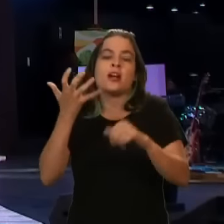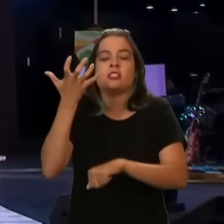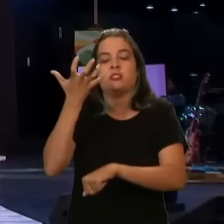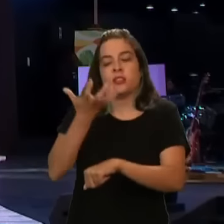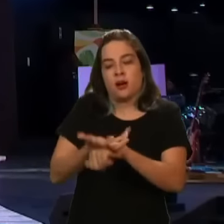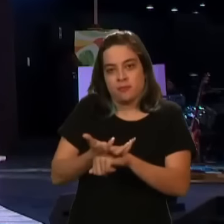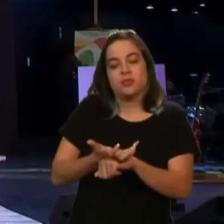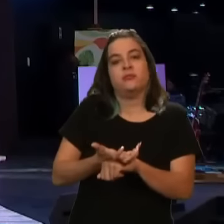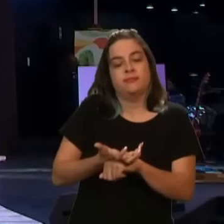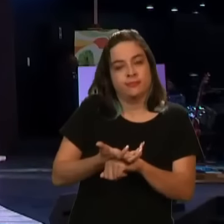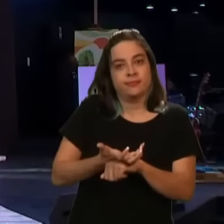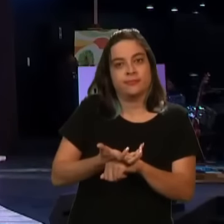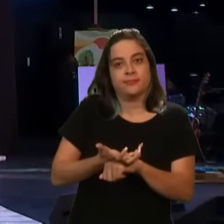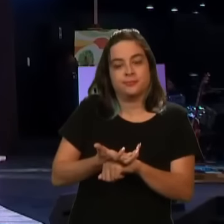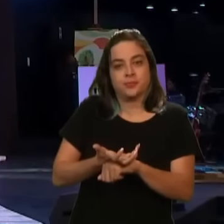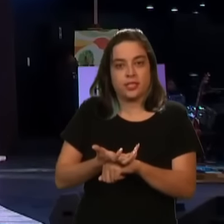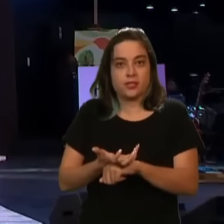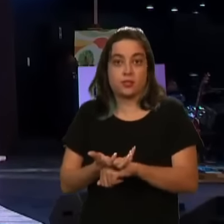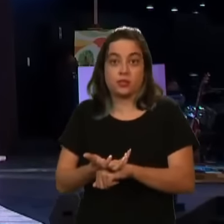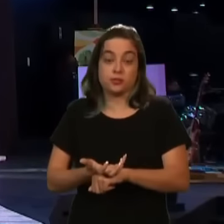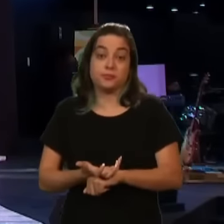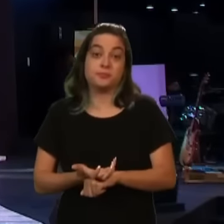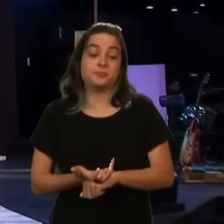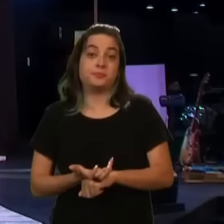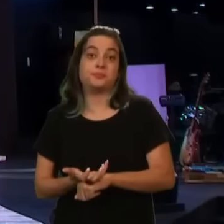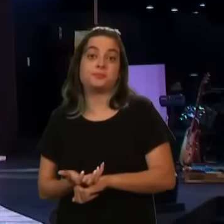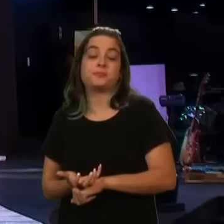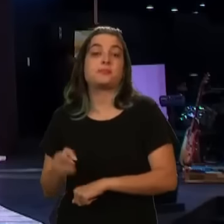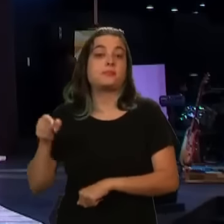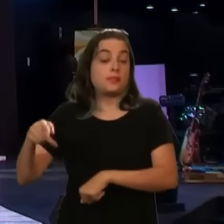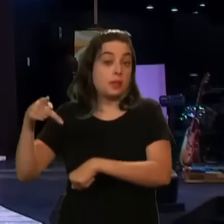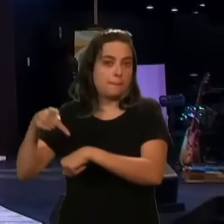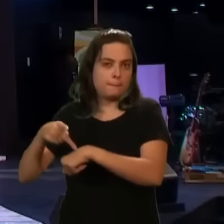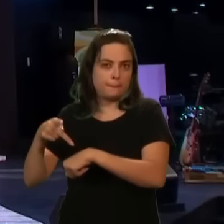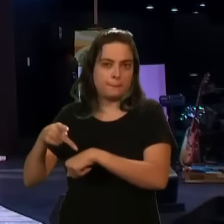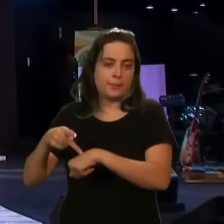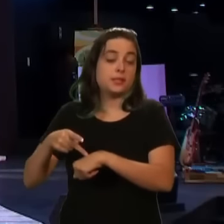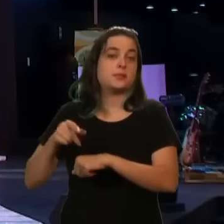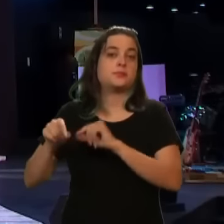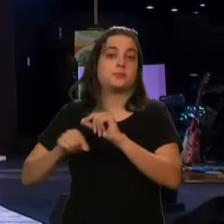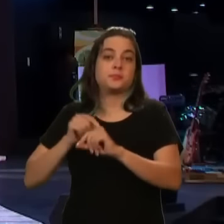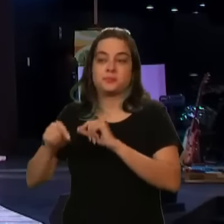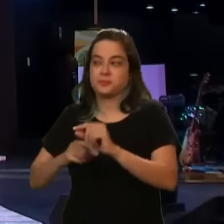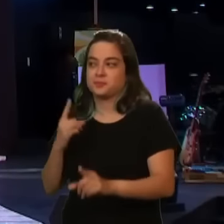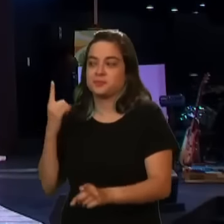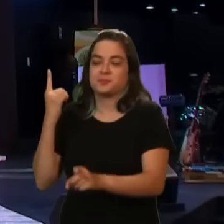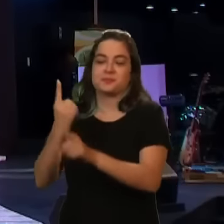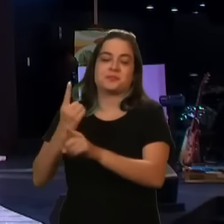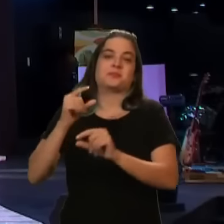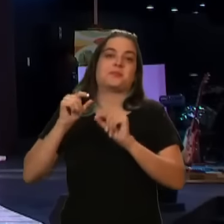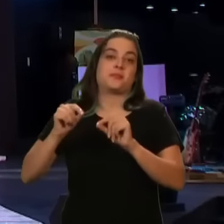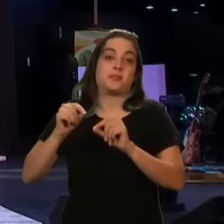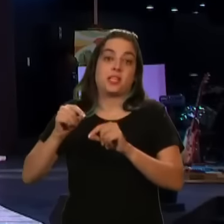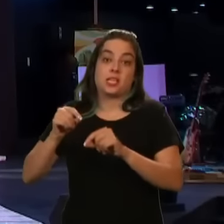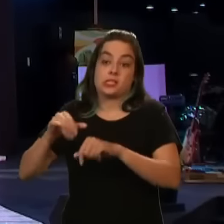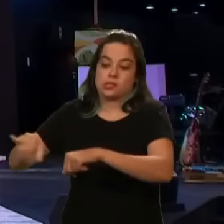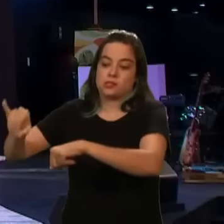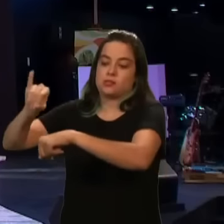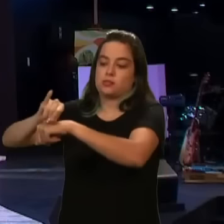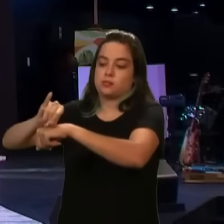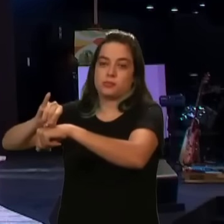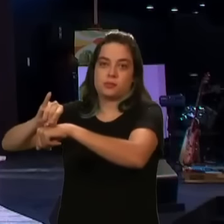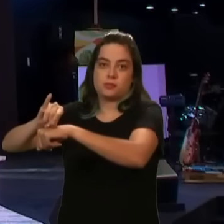diamantes. O kimberlito, ele é encontrado na superfície, porque ele carrega